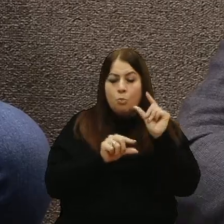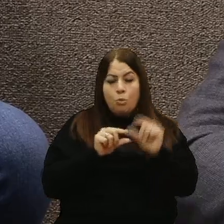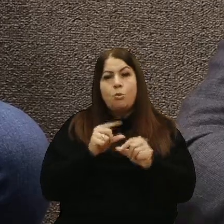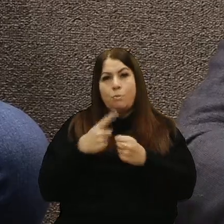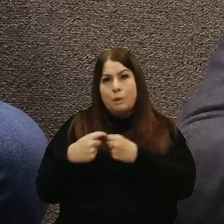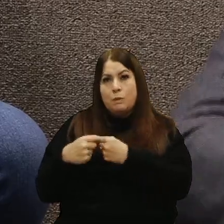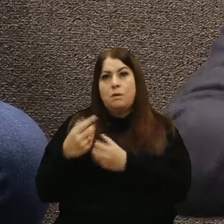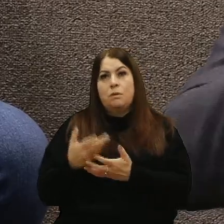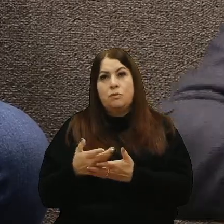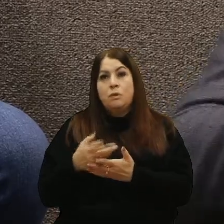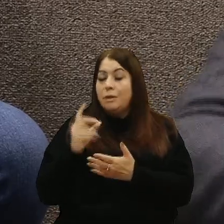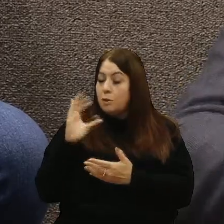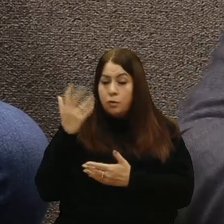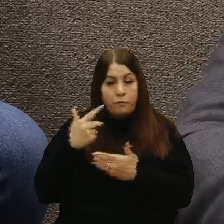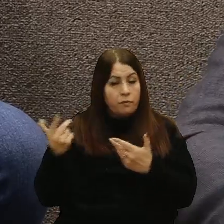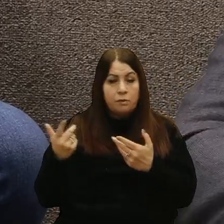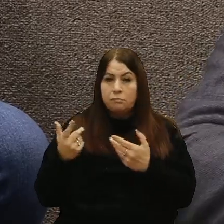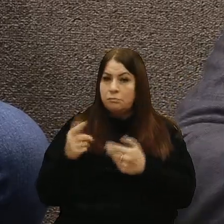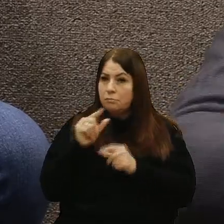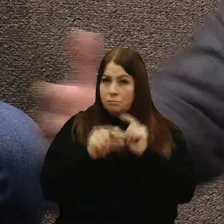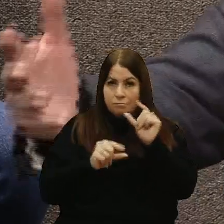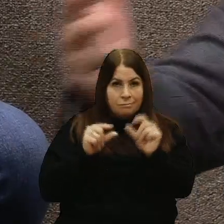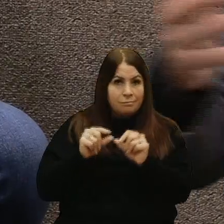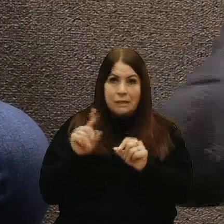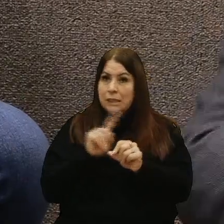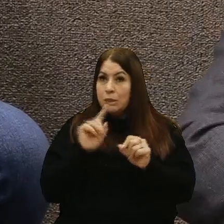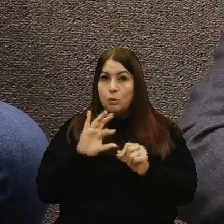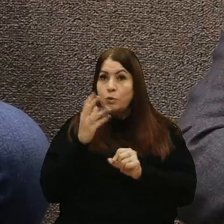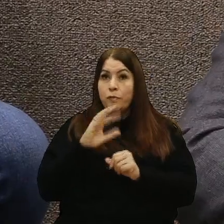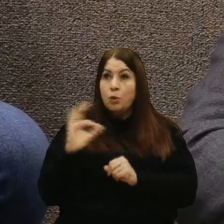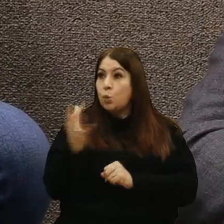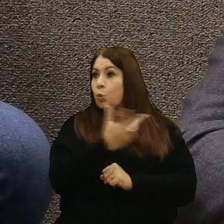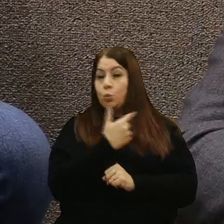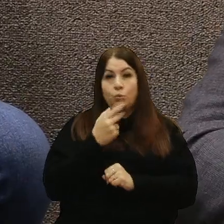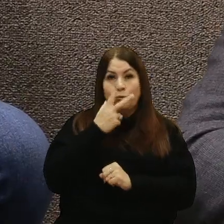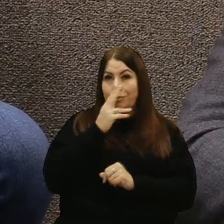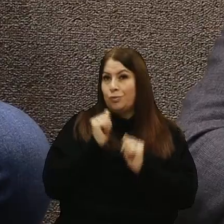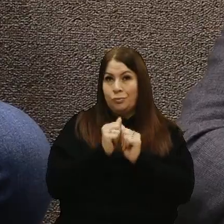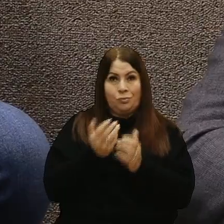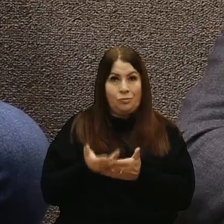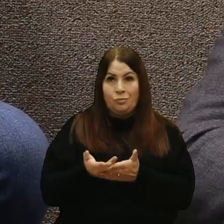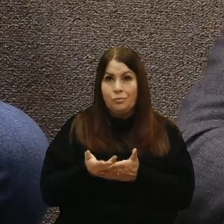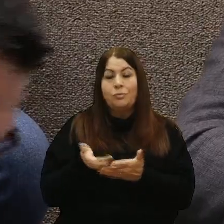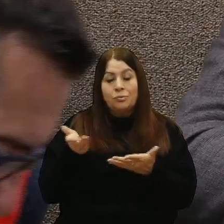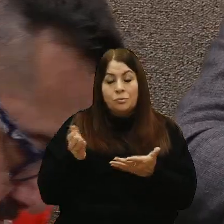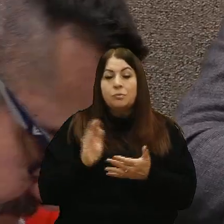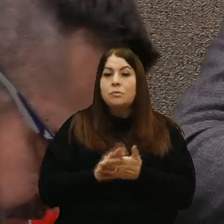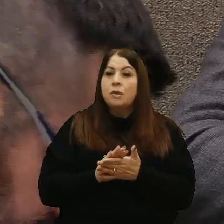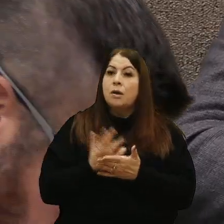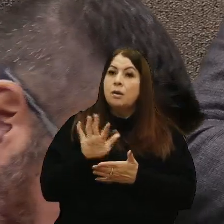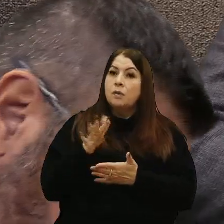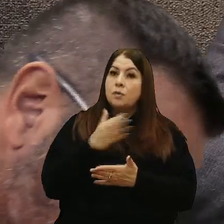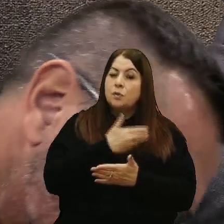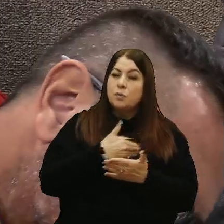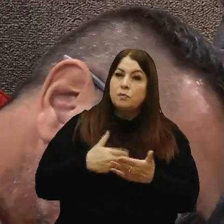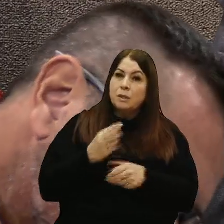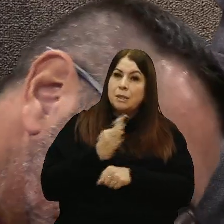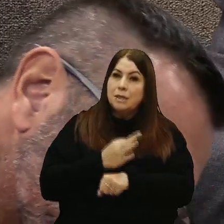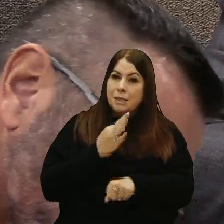cidade. Tem que resolver uma situação por vez. Não querer resolver tudo uma vez só. Então isso, às vezes o governo é